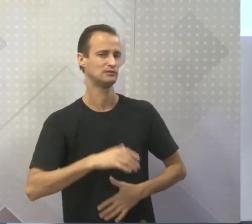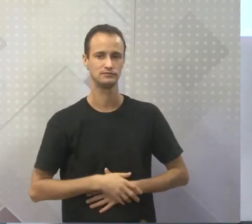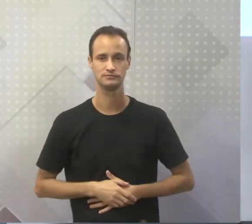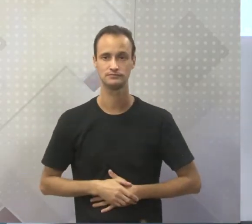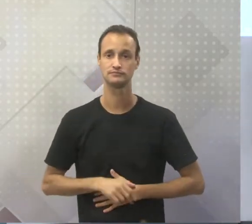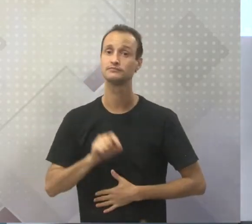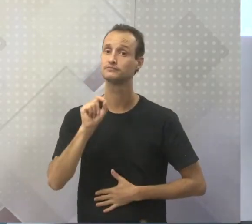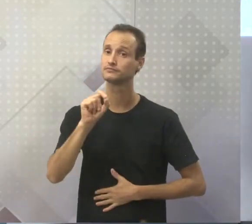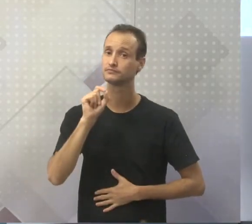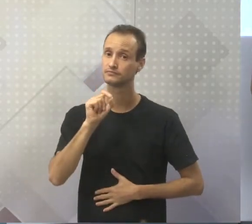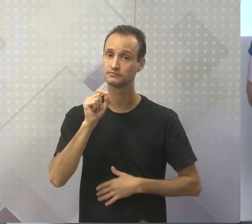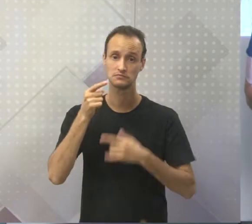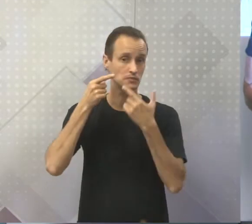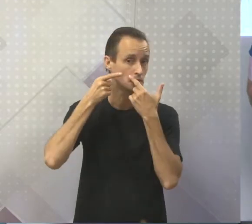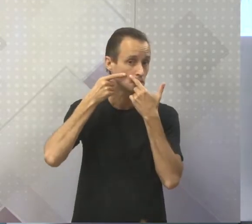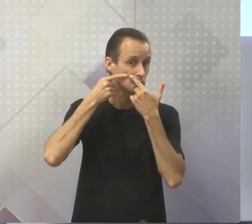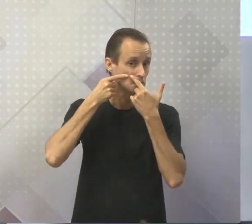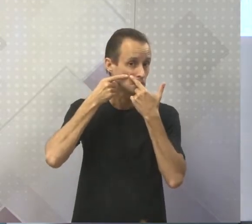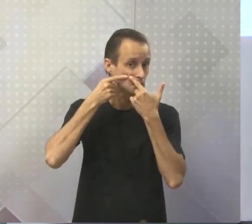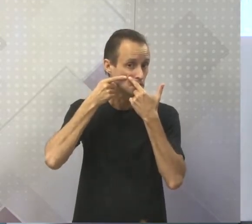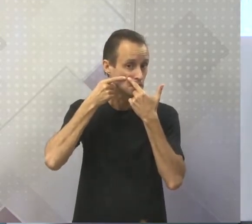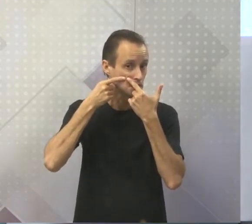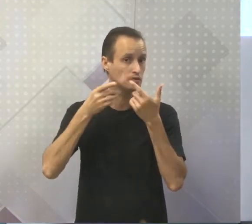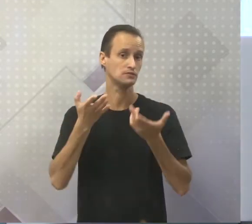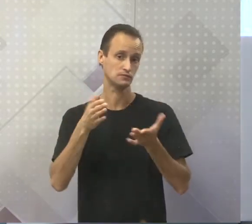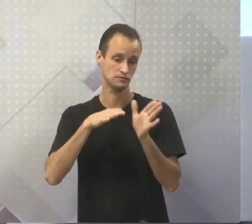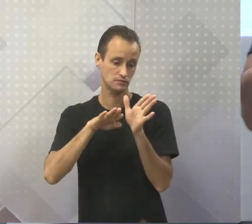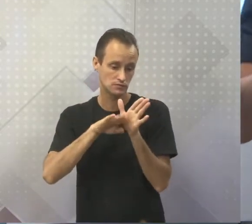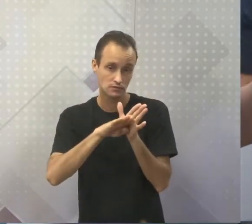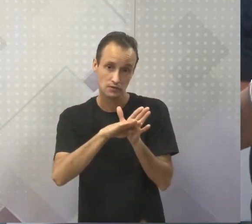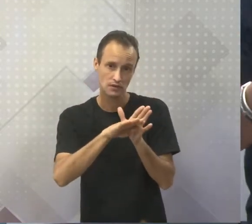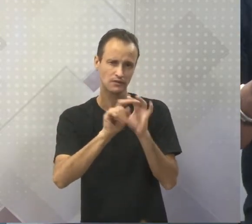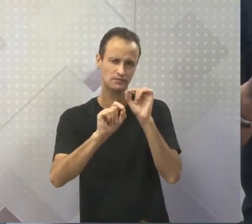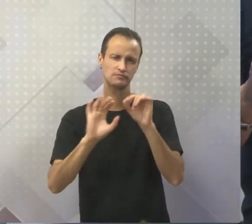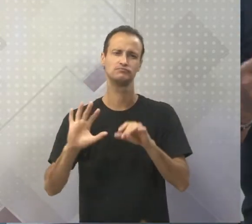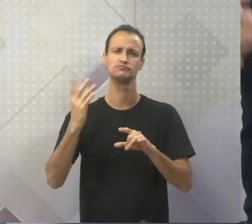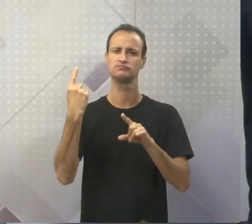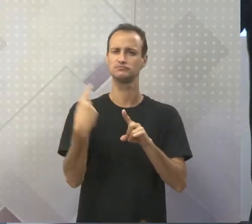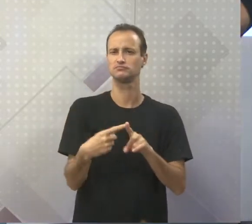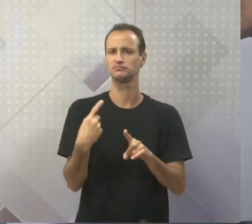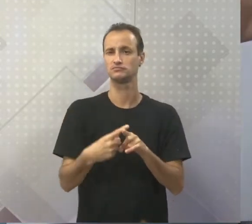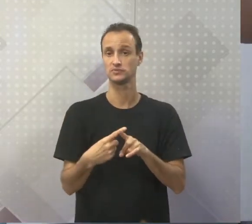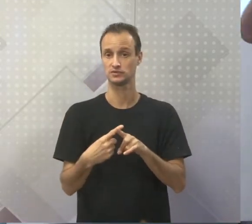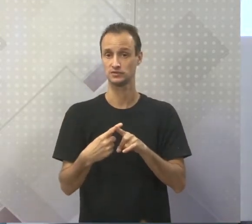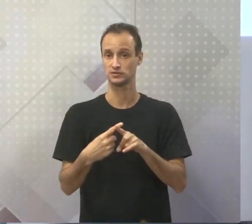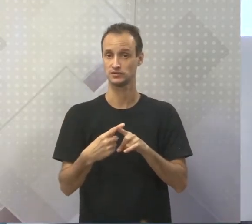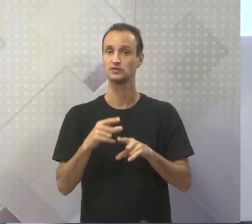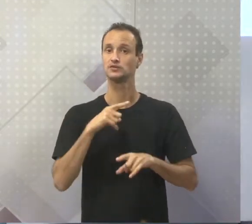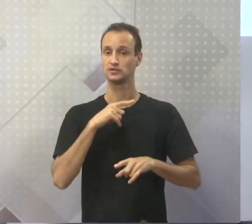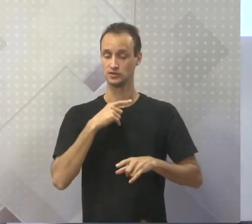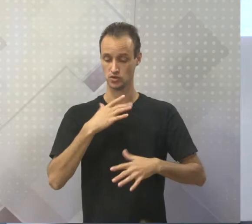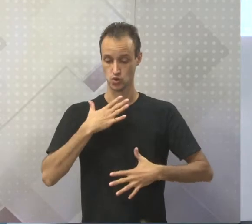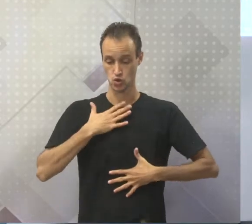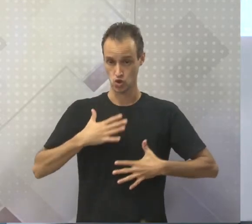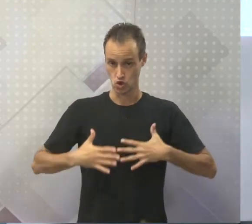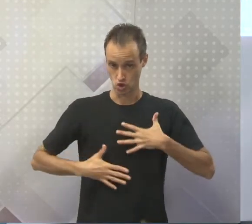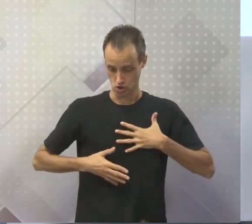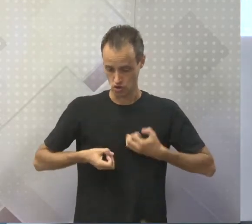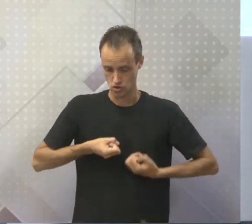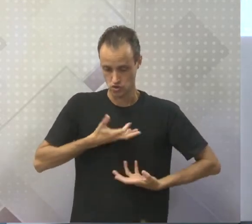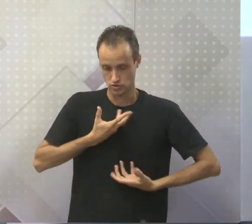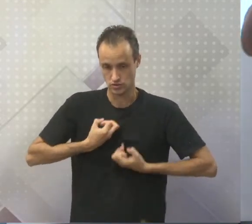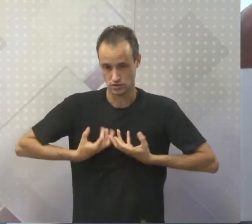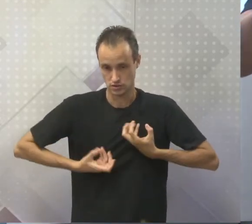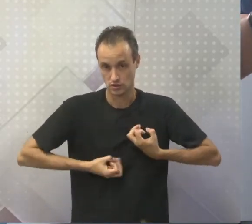Oh, isso aí é uma infecção bacteriana, sim. Mas por que acontece isso? Porque há uma produção